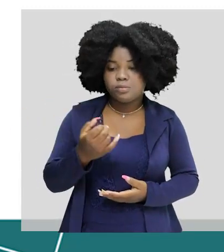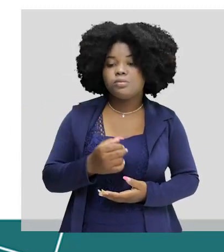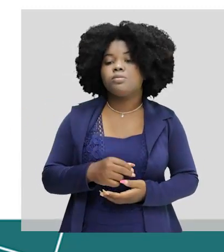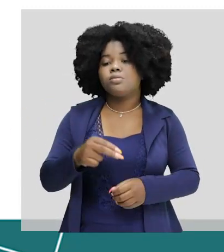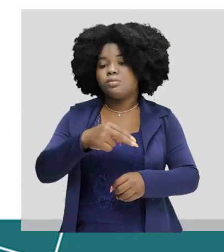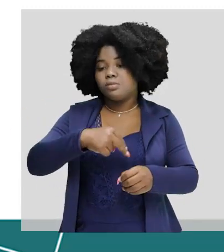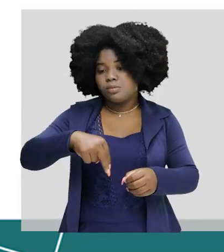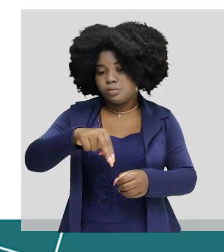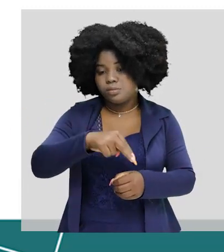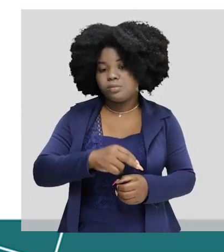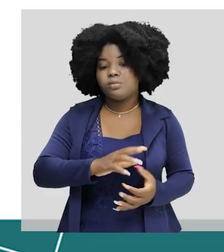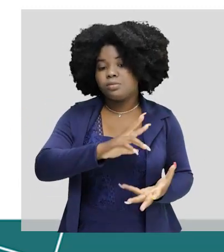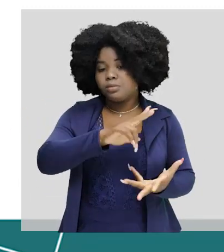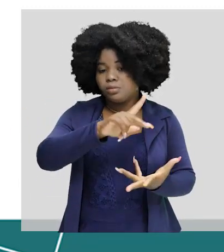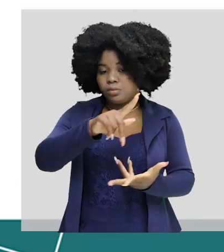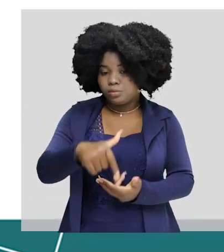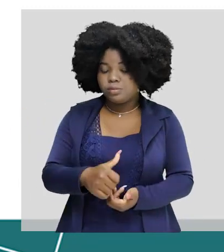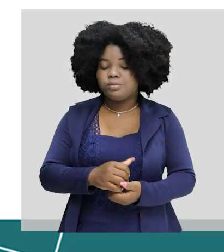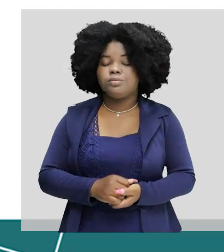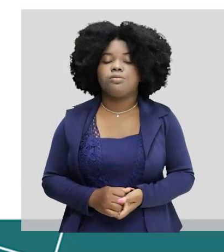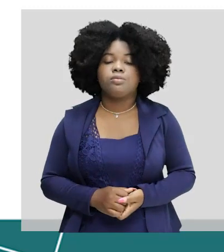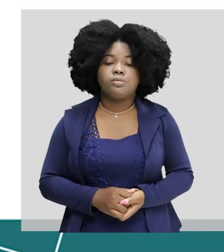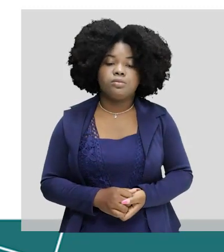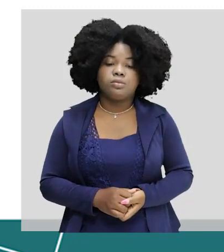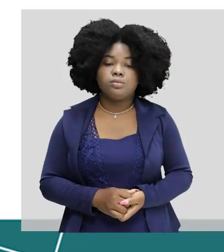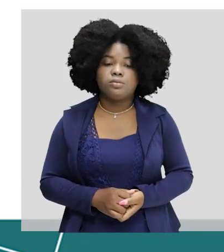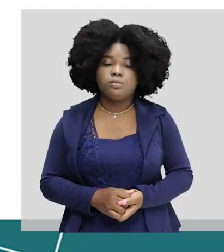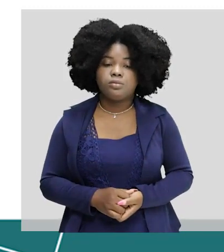a nível de mundo. E nós temos aqui